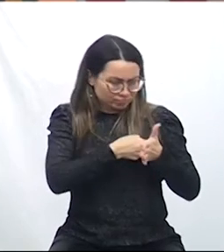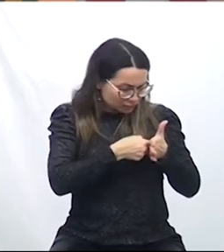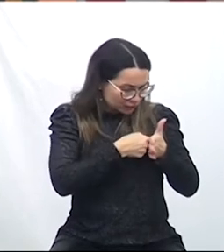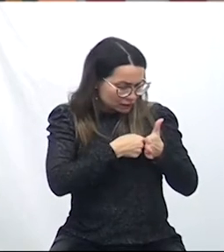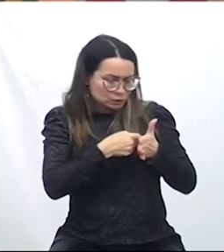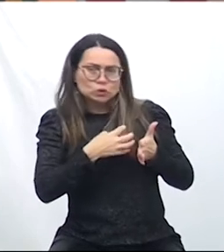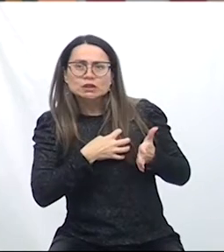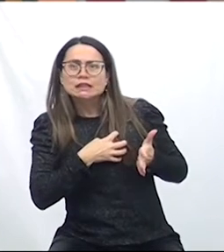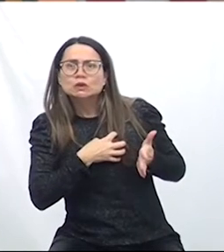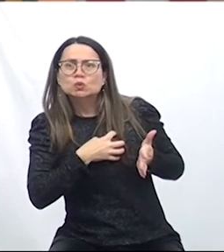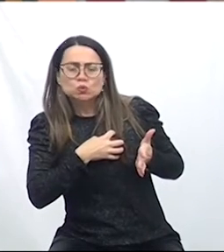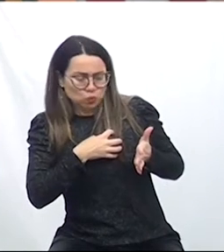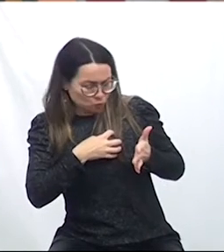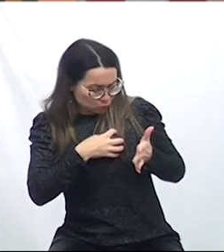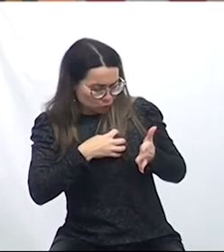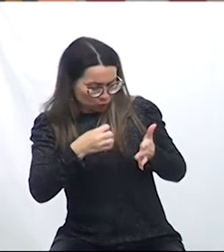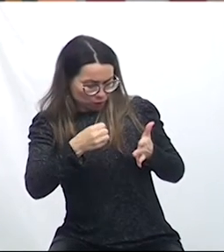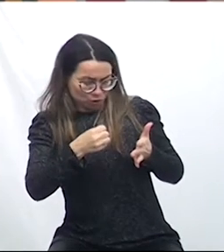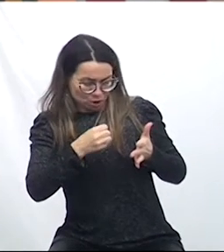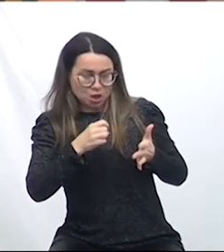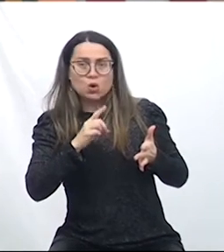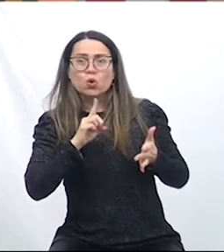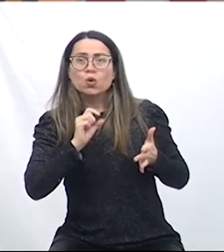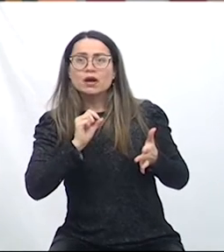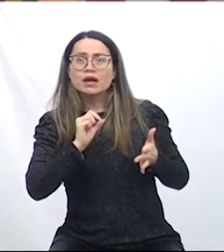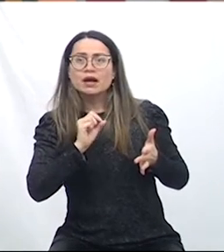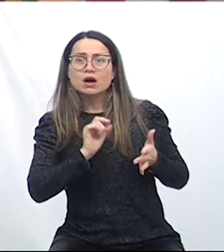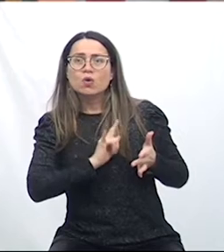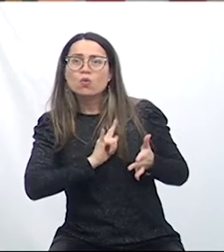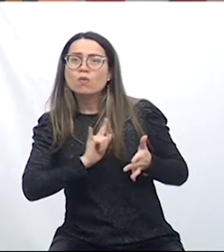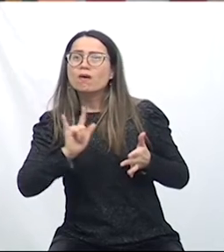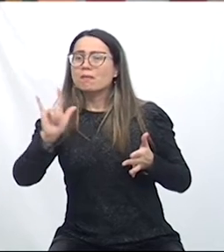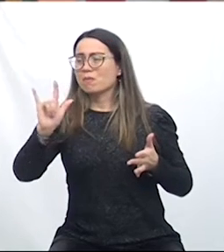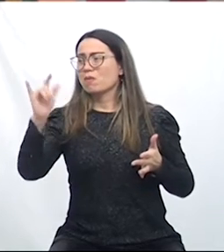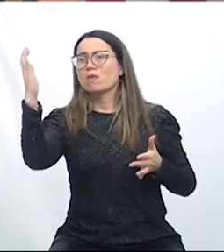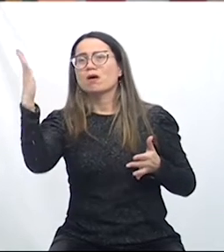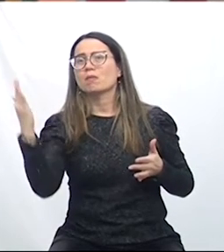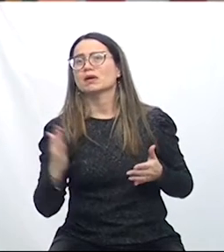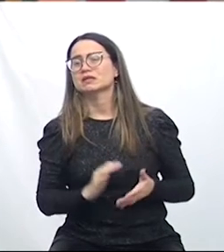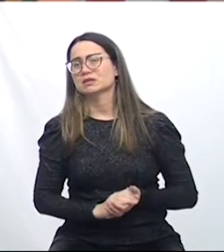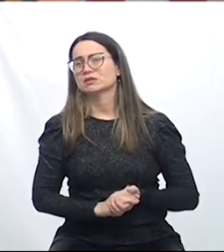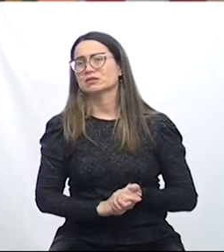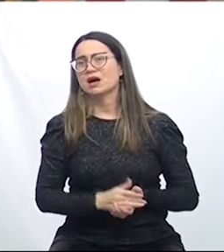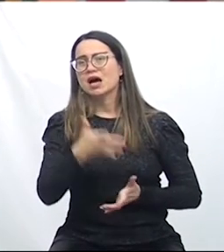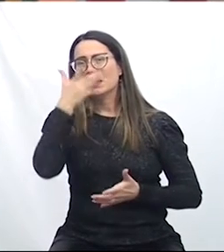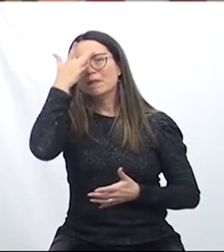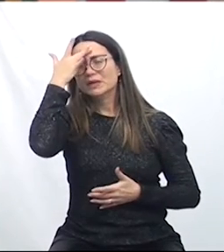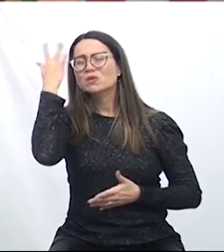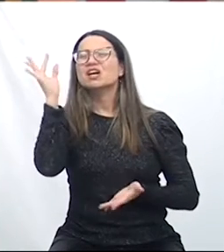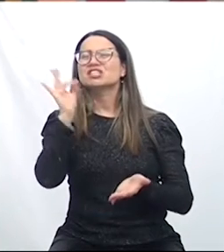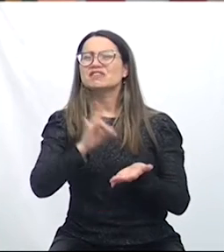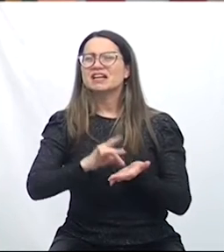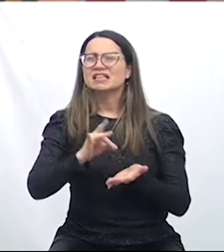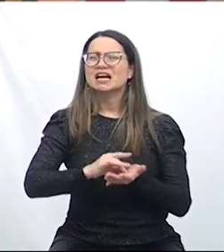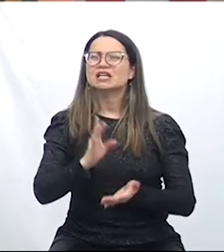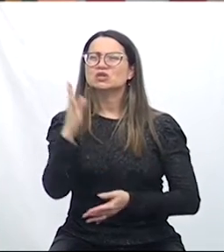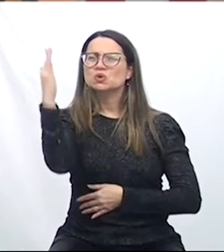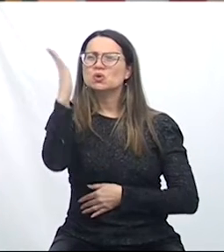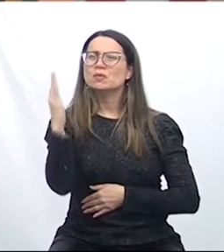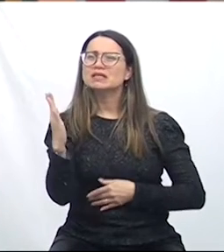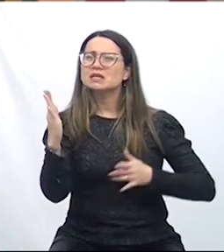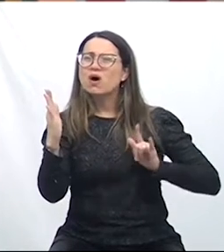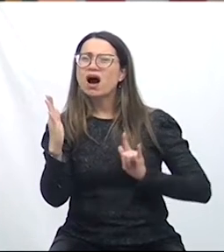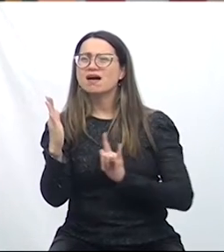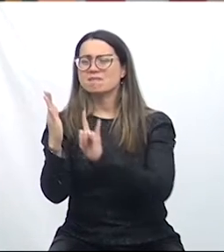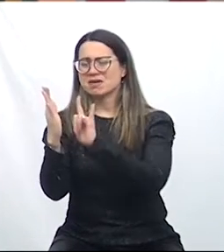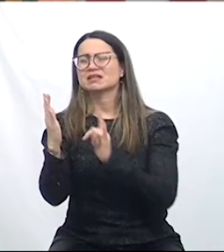Nunca as pessoas estão amando mais essa nação como nos últimos anos. Amando o Brasil, né,